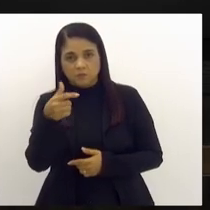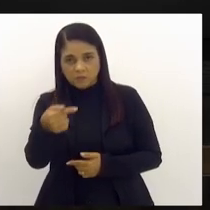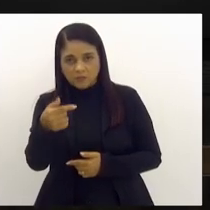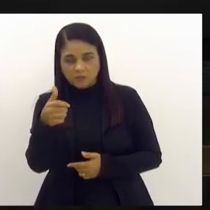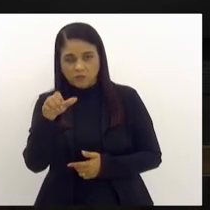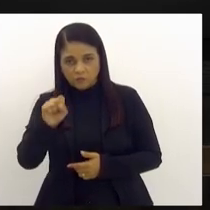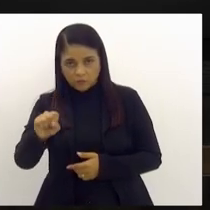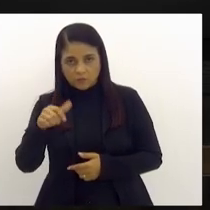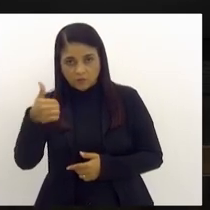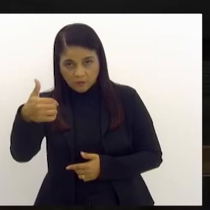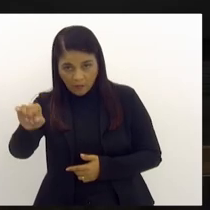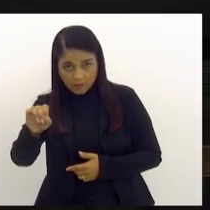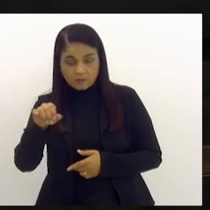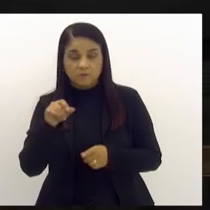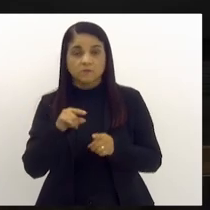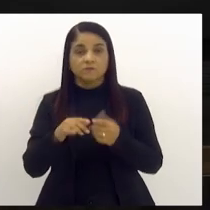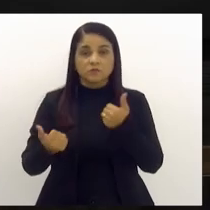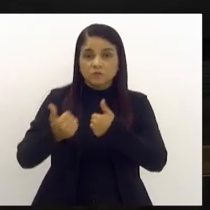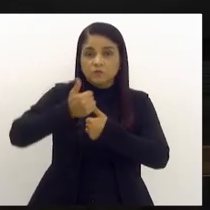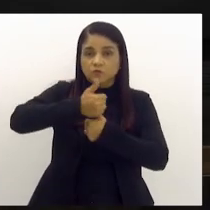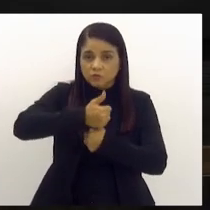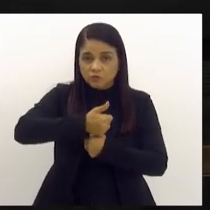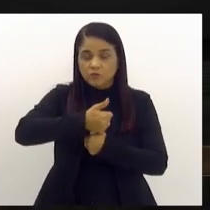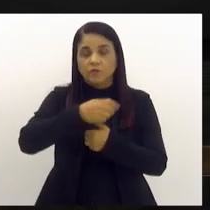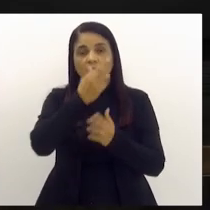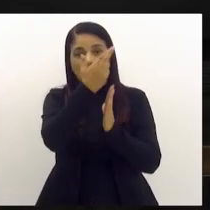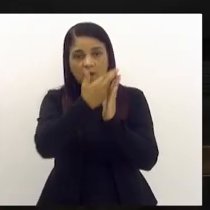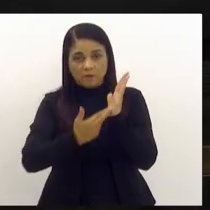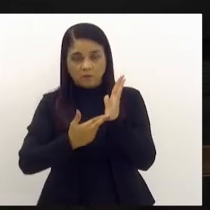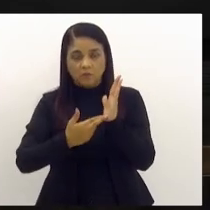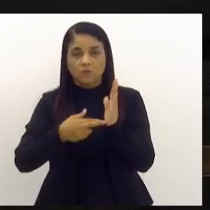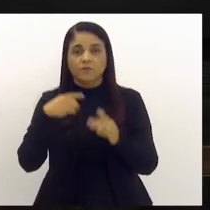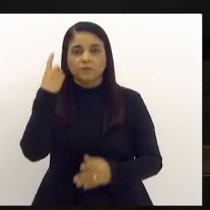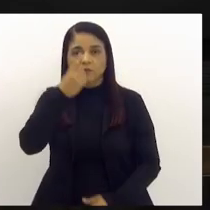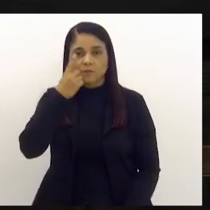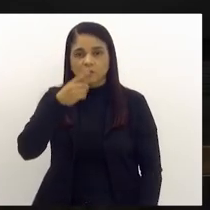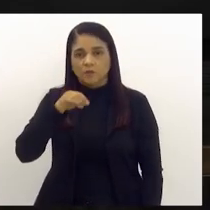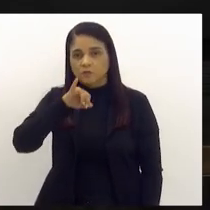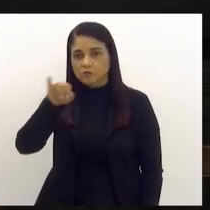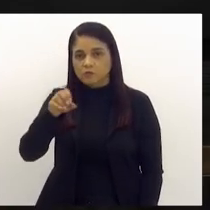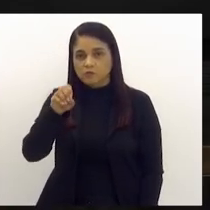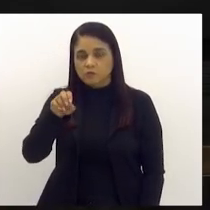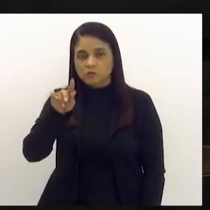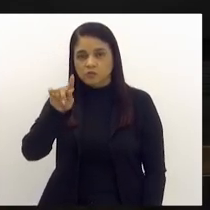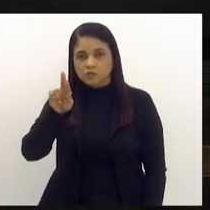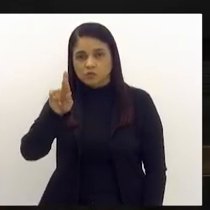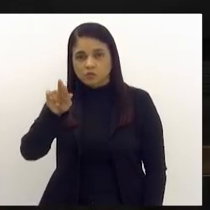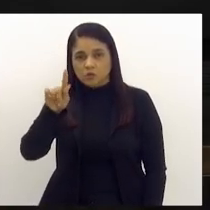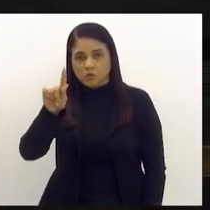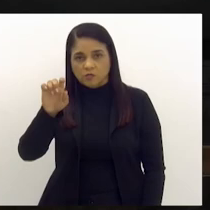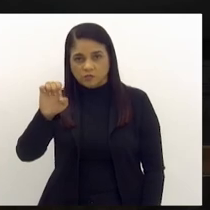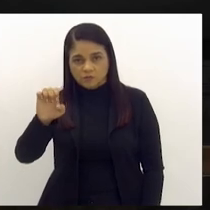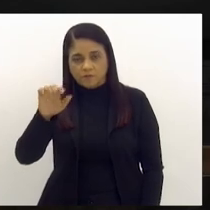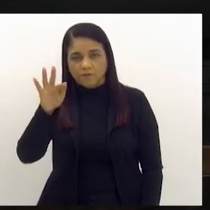10, concluindo por substitutivo. Relator, deputado Jorge Felipe Neto.